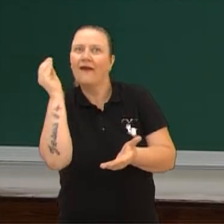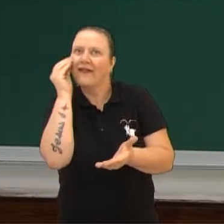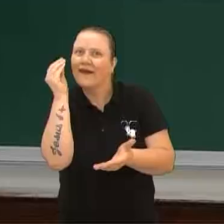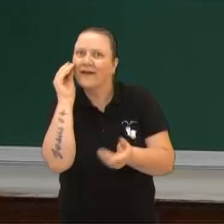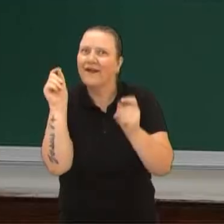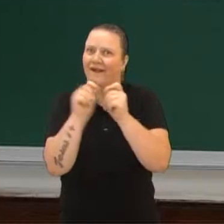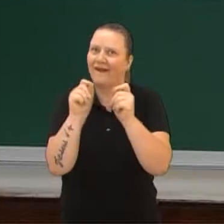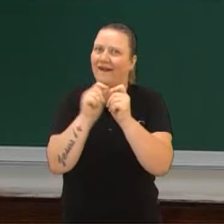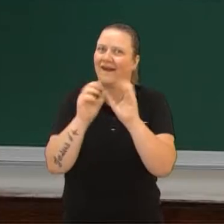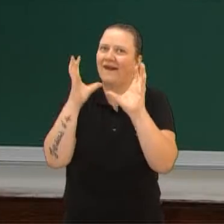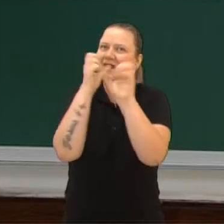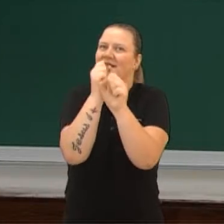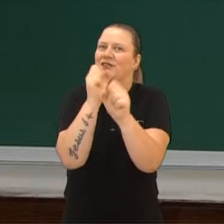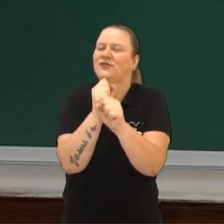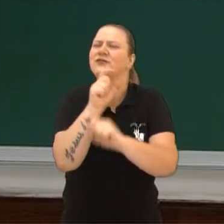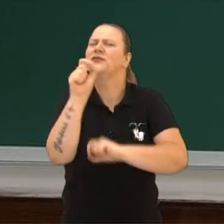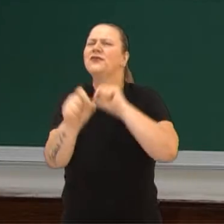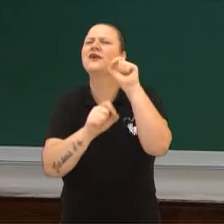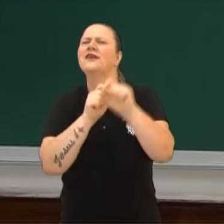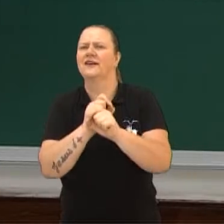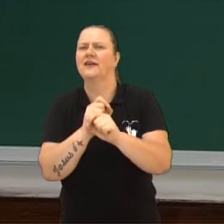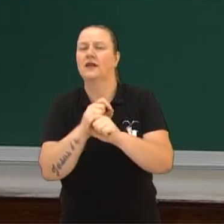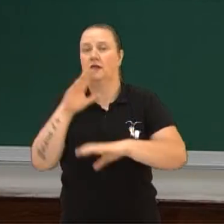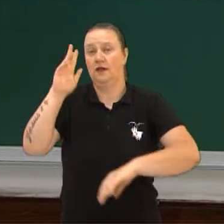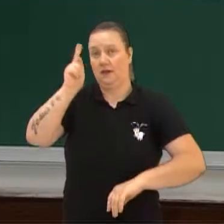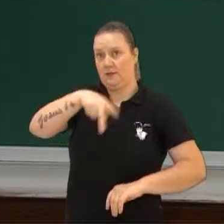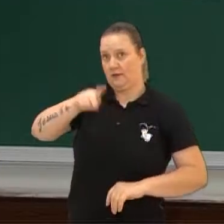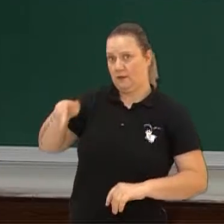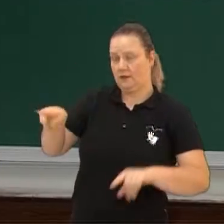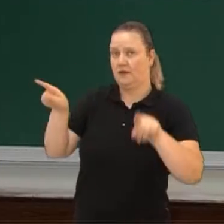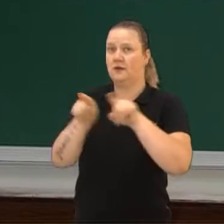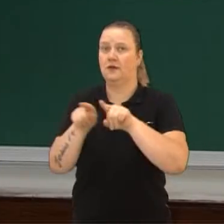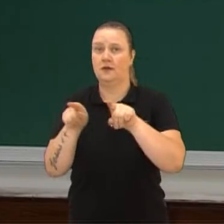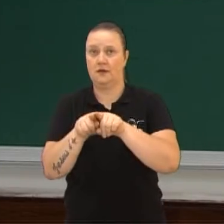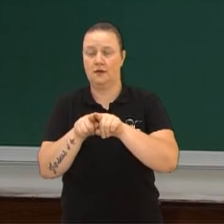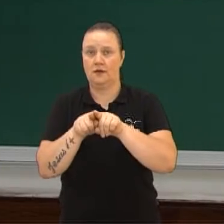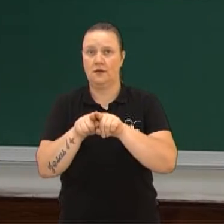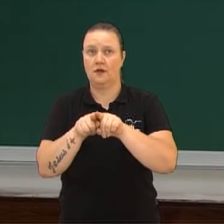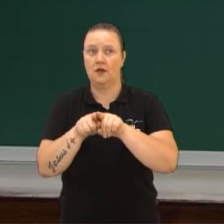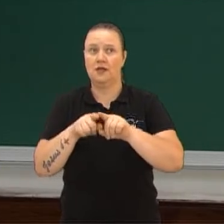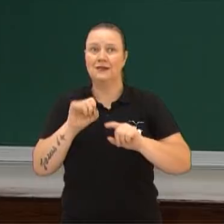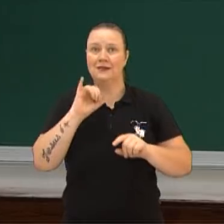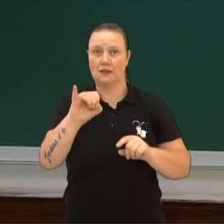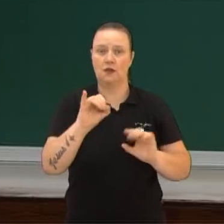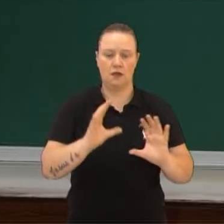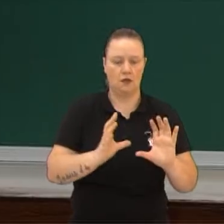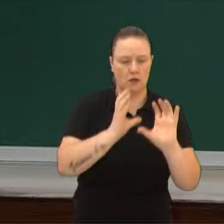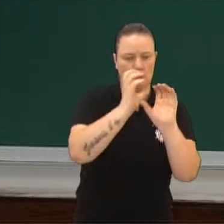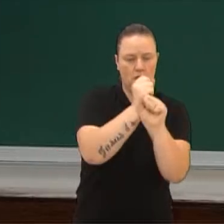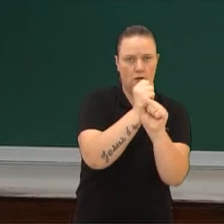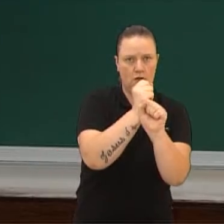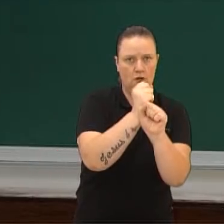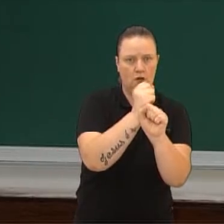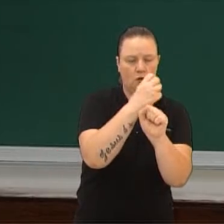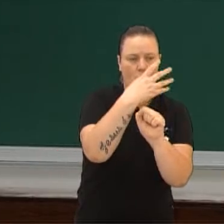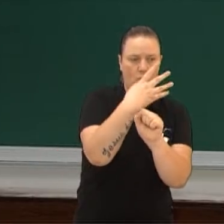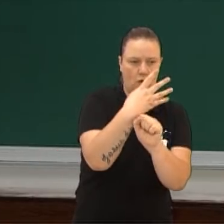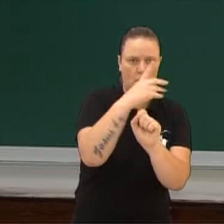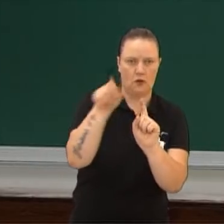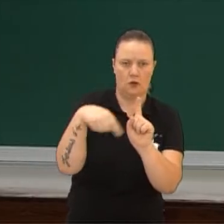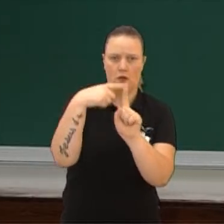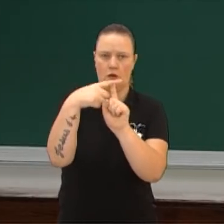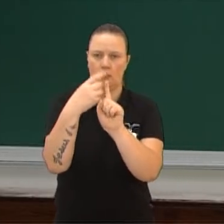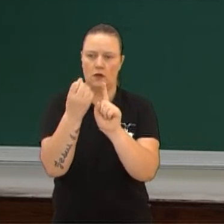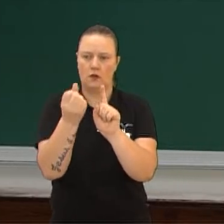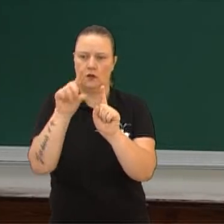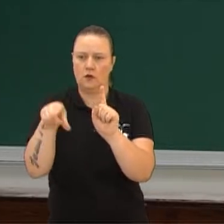essas somas, né? E qual que foi que deu? Então, aqui a professora também fez, né? Se eu somar, né? Olha só, 4 mais 6,5,